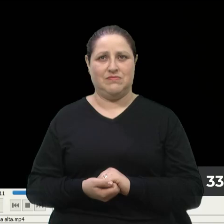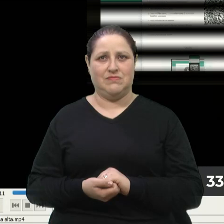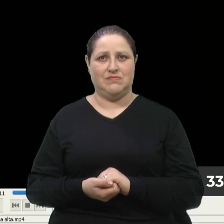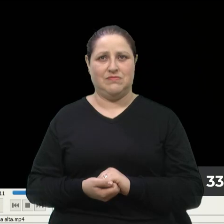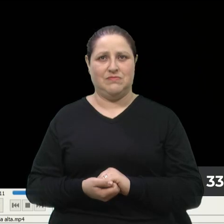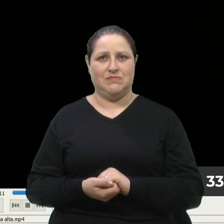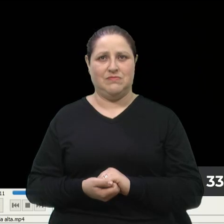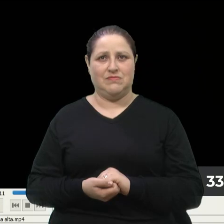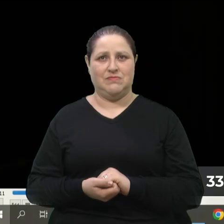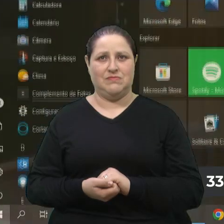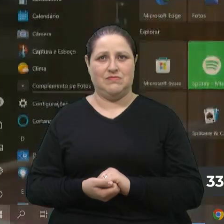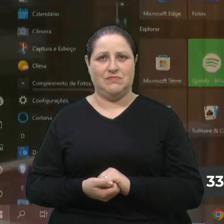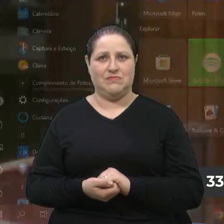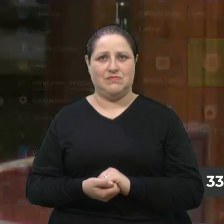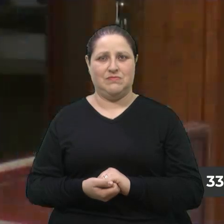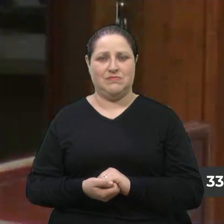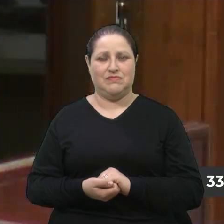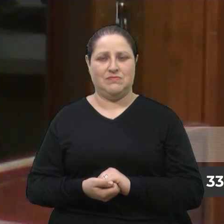Só um minutinho.